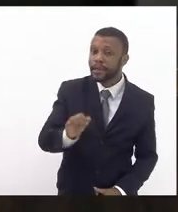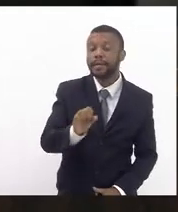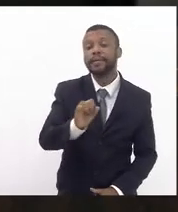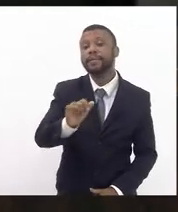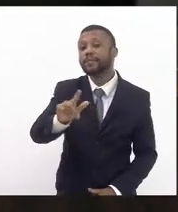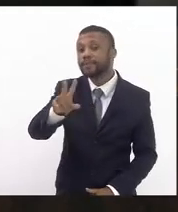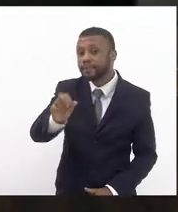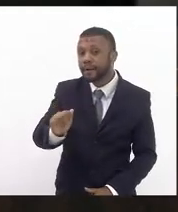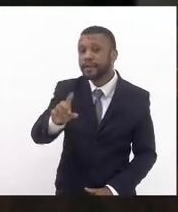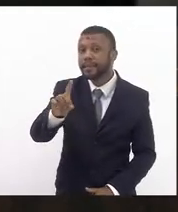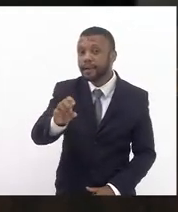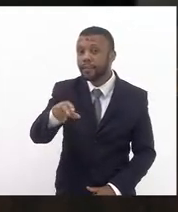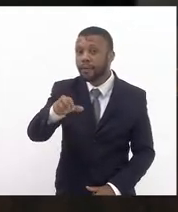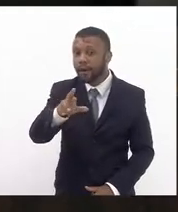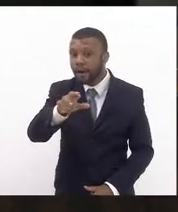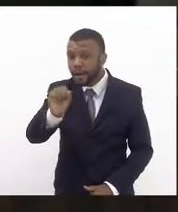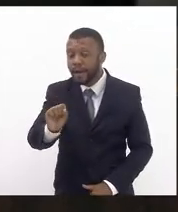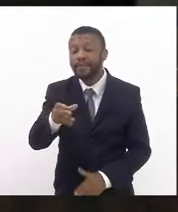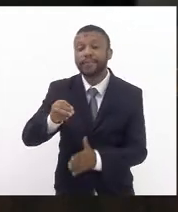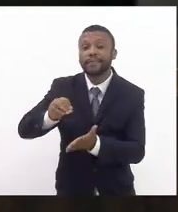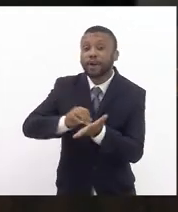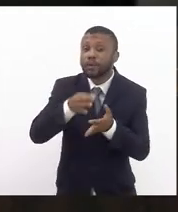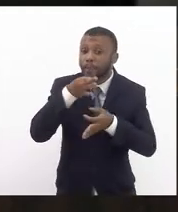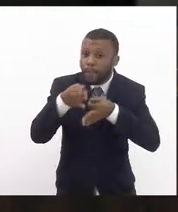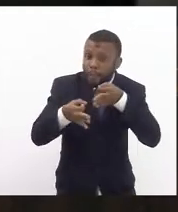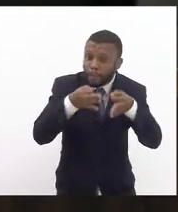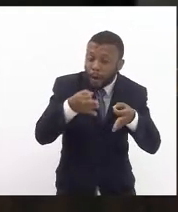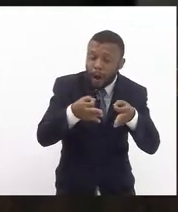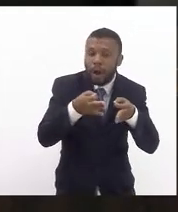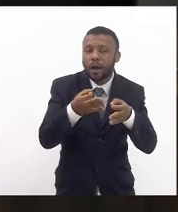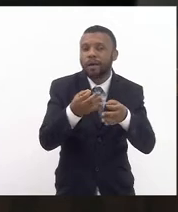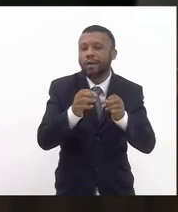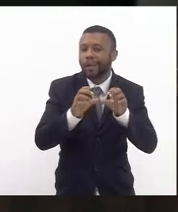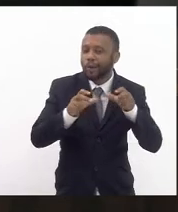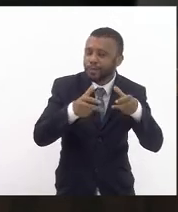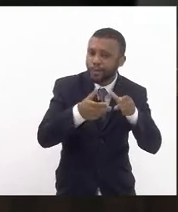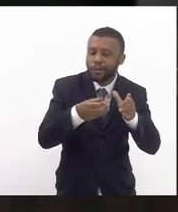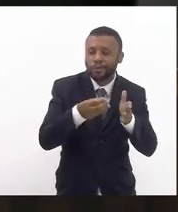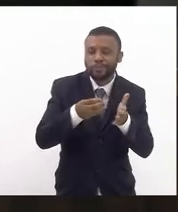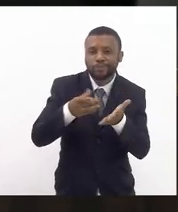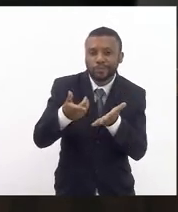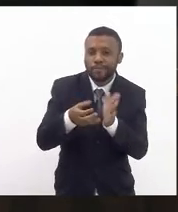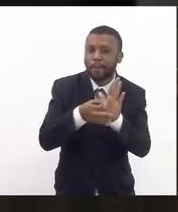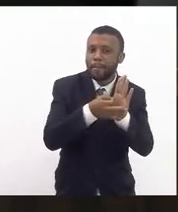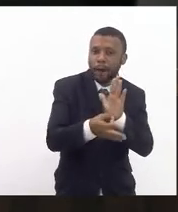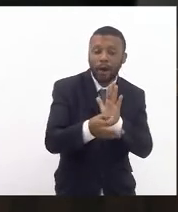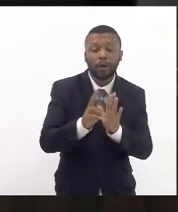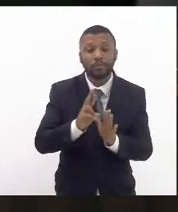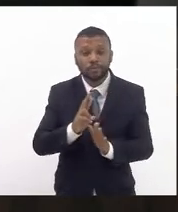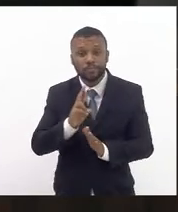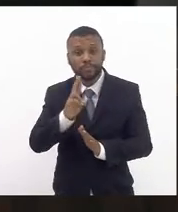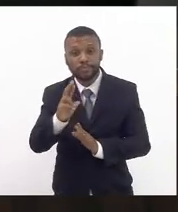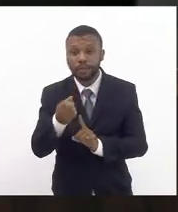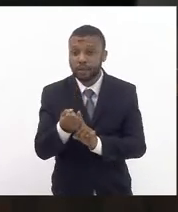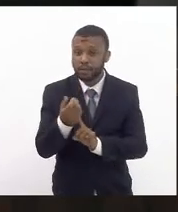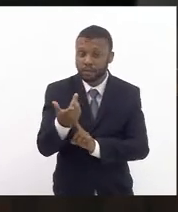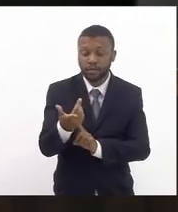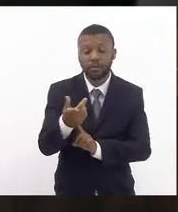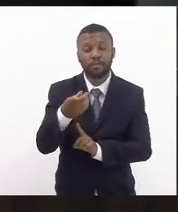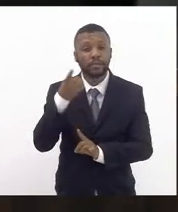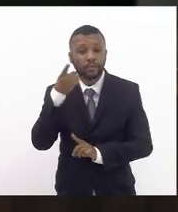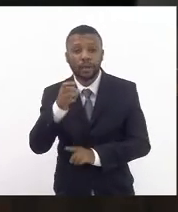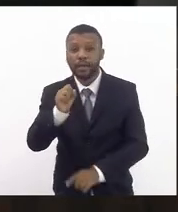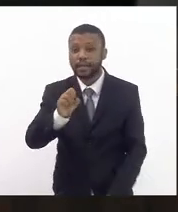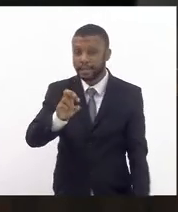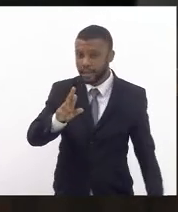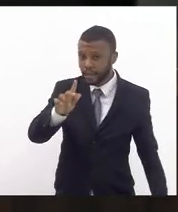Moraes, parecida à Comissão de Normas Internas e Proposições Externas, favorável, relator, deputado Sérgio Fernandes.